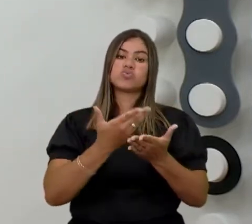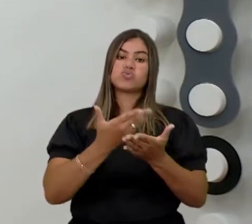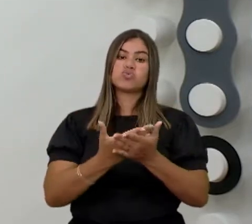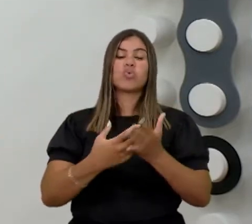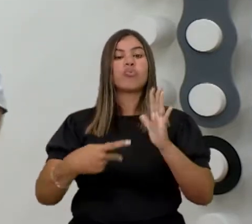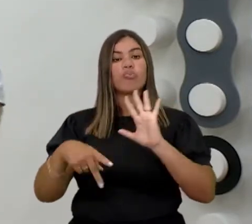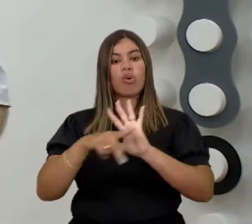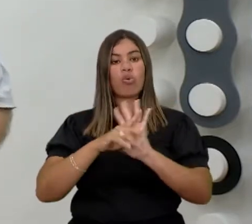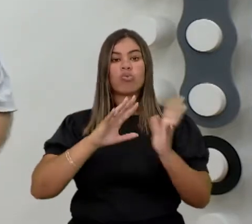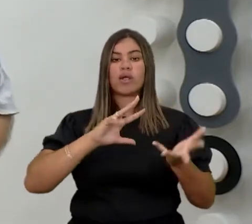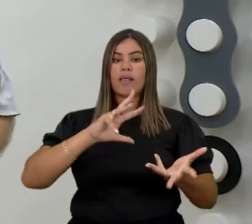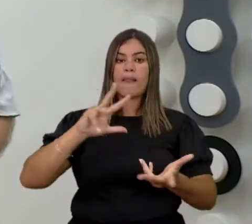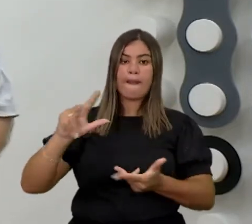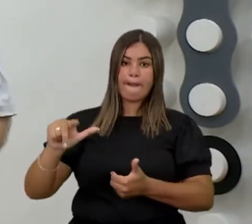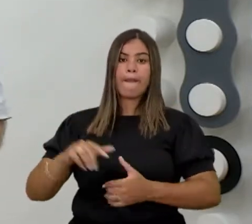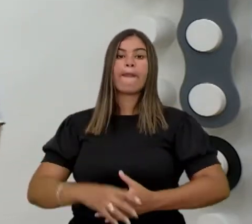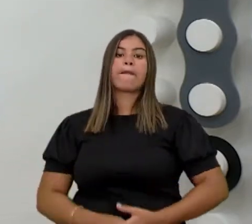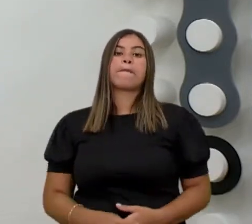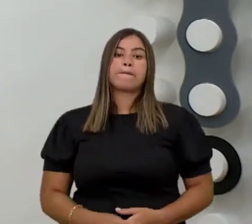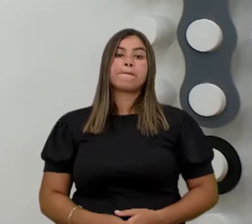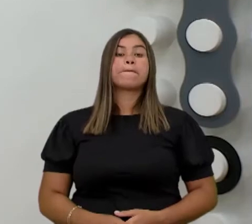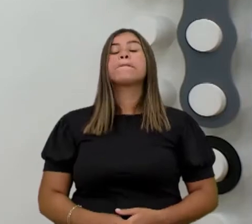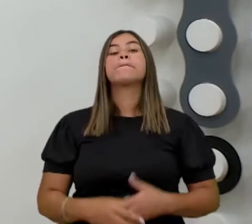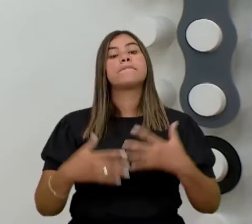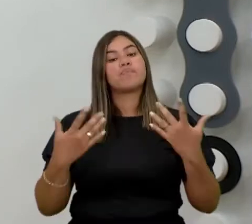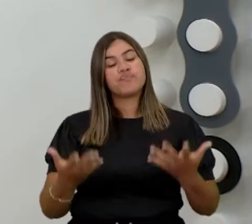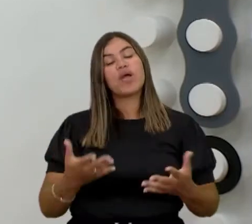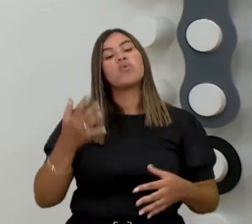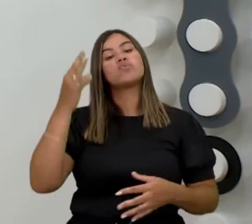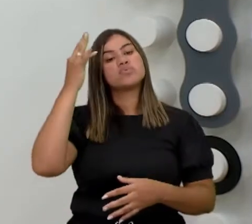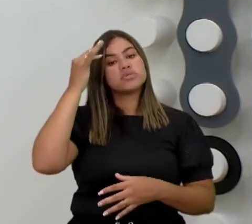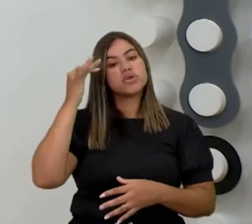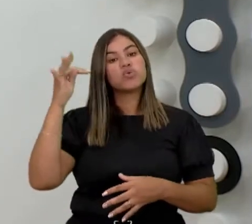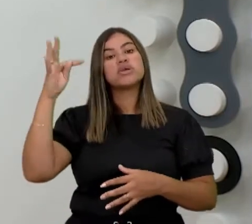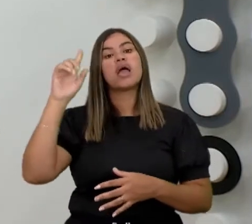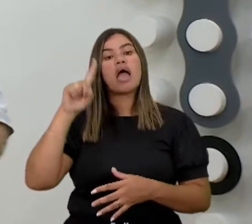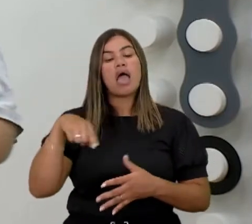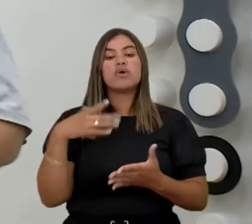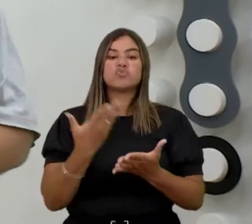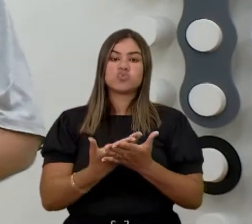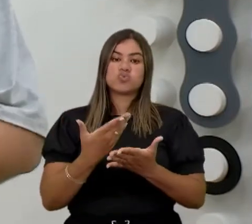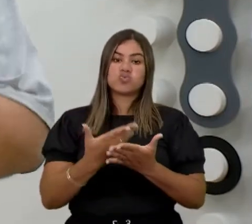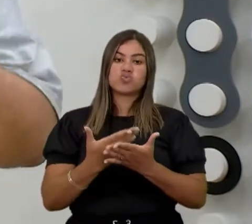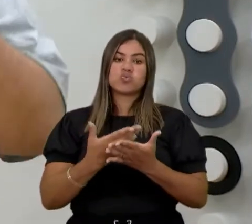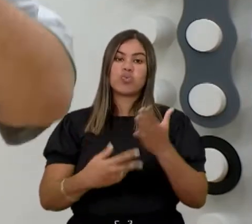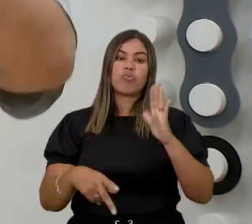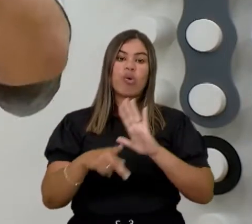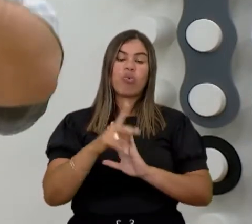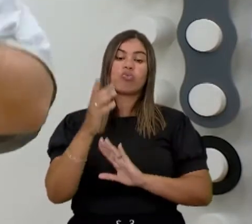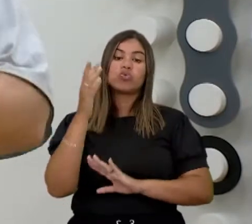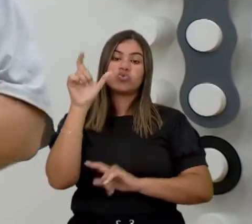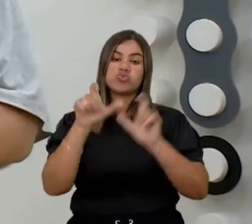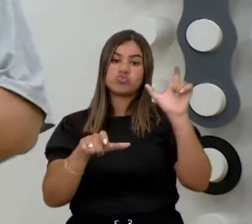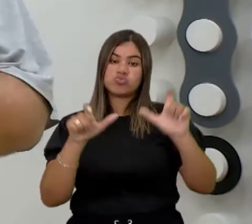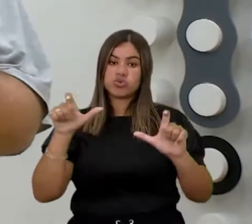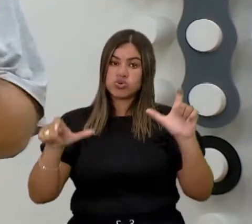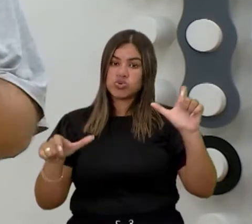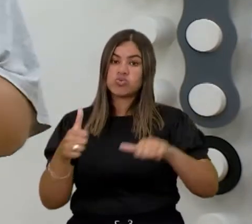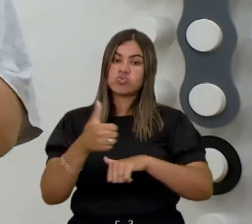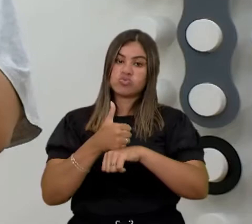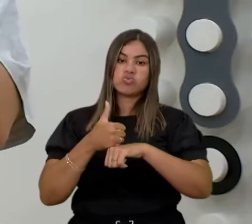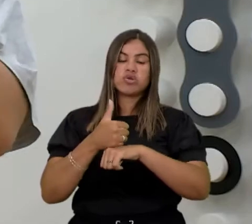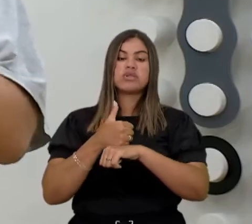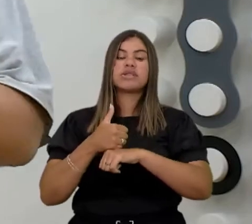Então vejam, é o que eu falei para vocês, teorias são estudos aí de cientistas, né, que tem que ser baseado em algum fato, né,